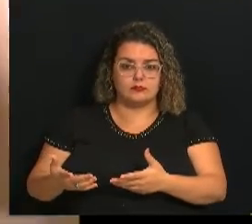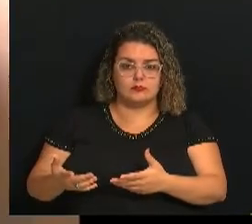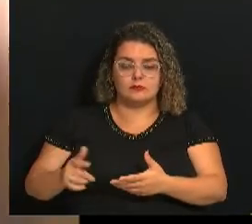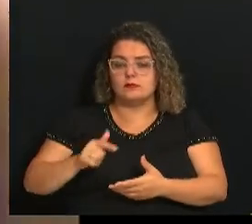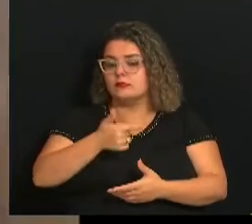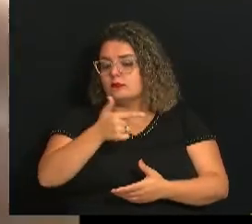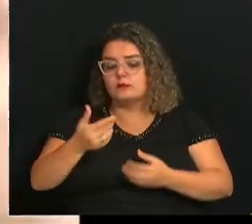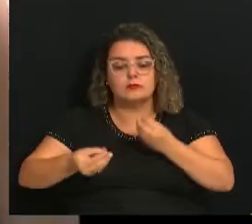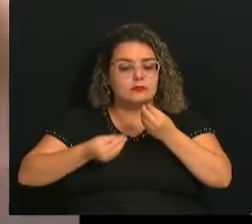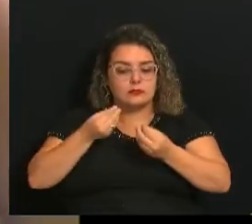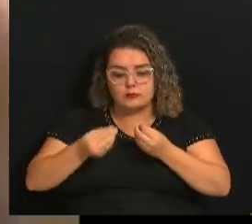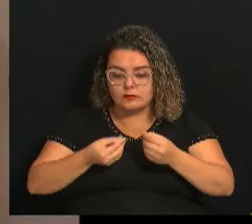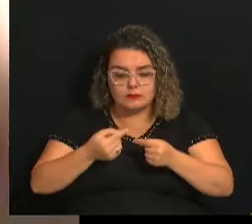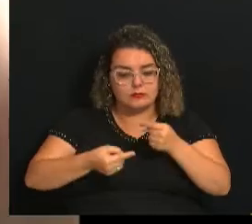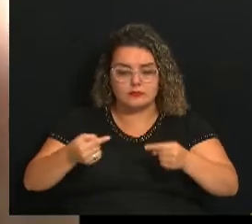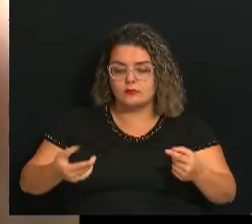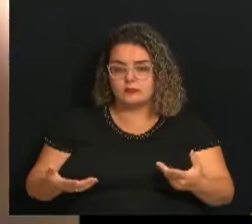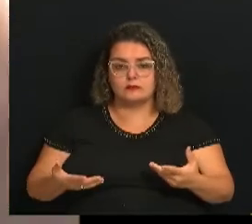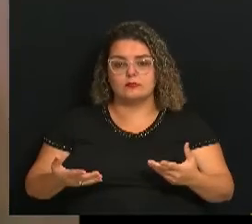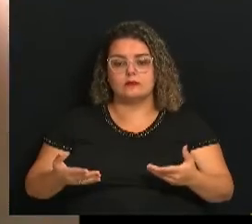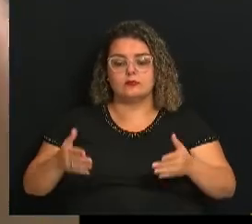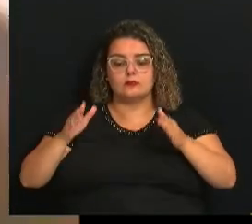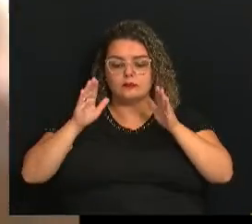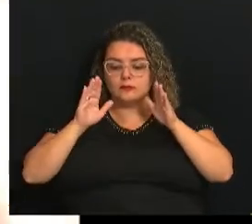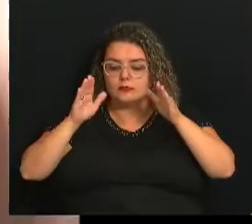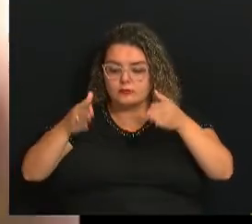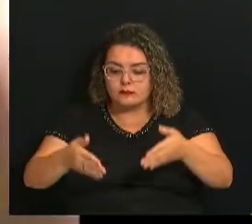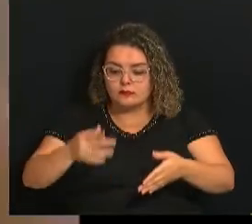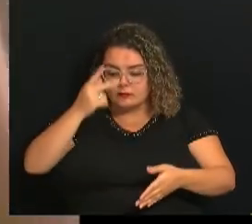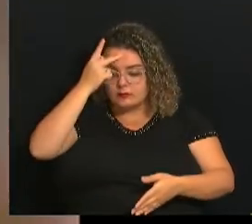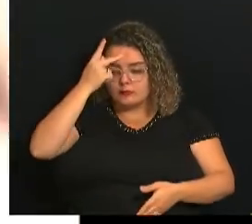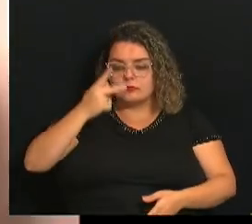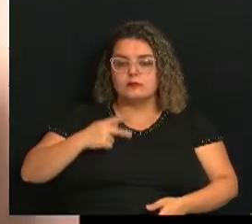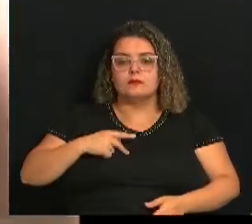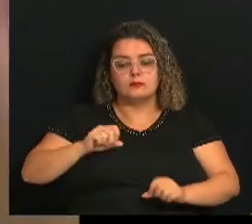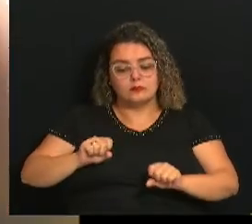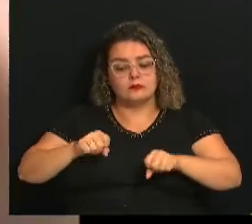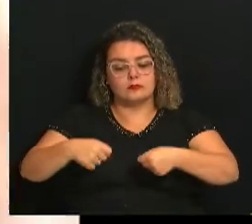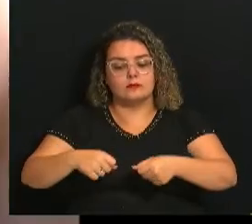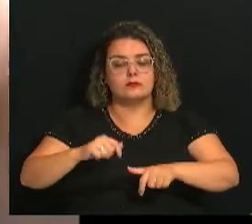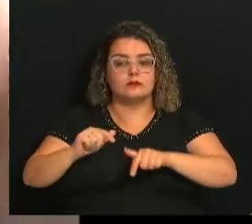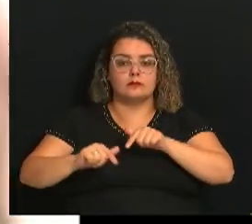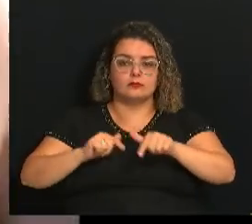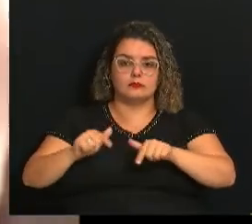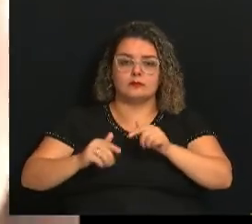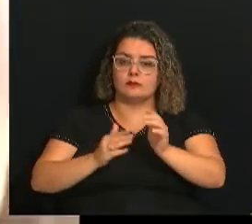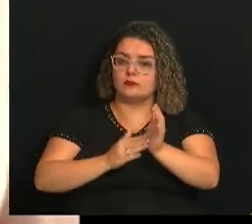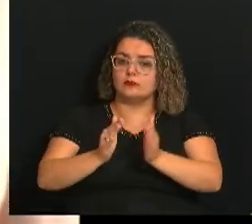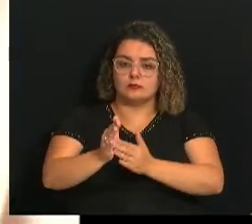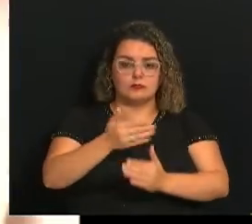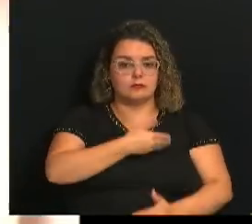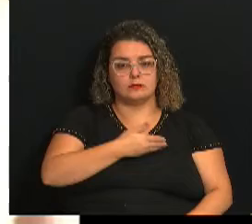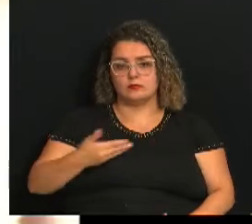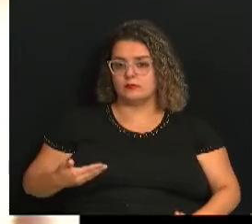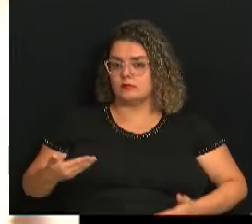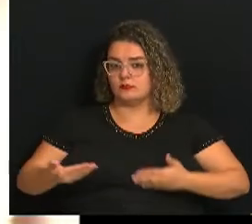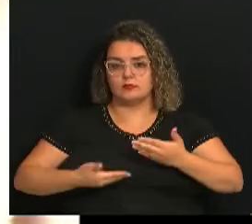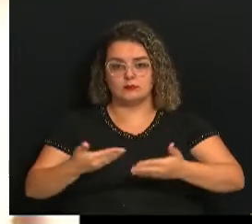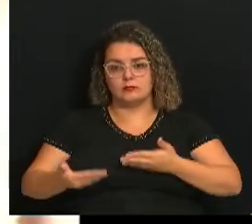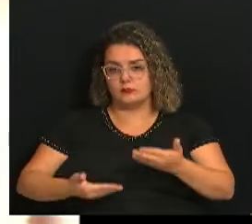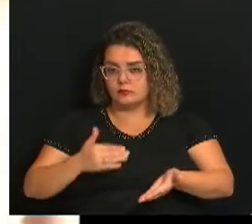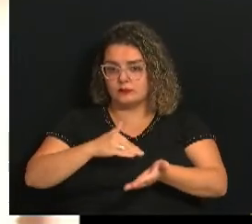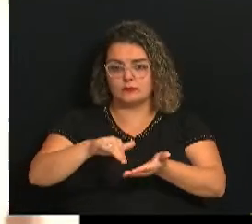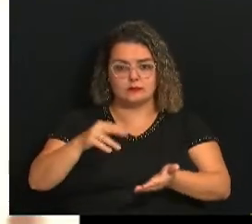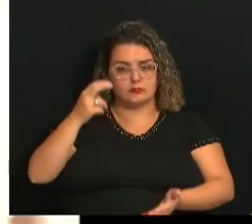indiscutivelmente é pelo apreço e pelo empenho de trabalhadores públicos e dos funcionários da Secretaria de